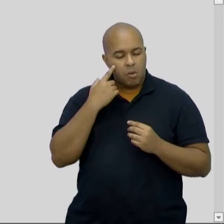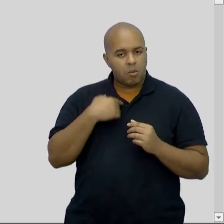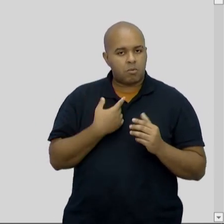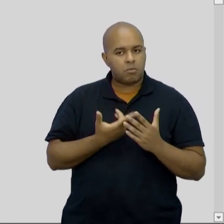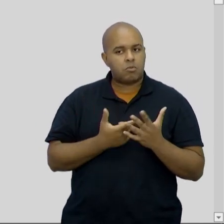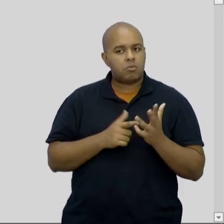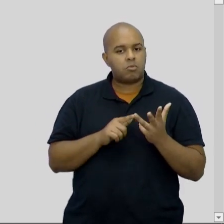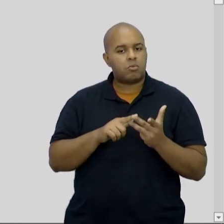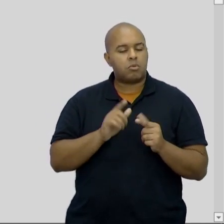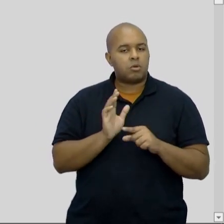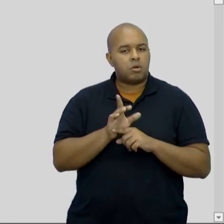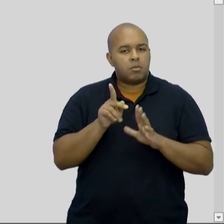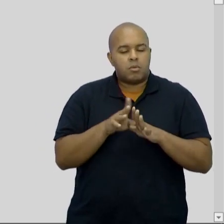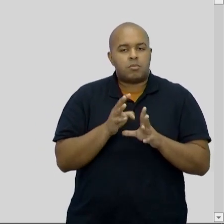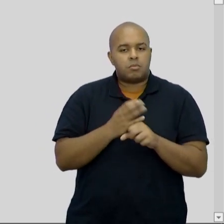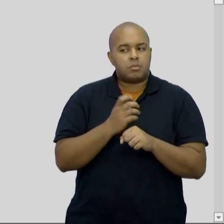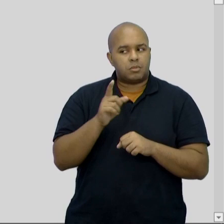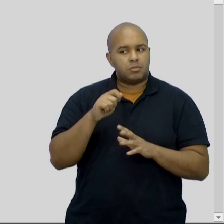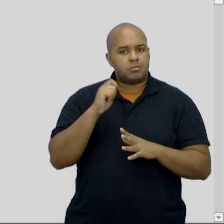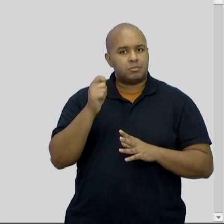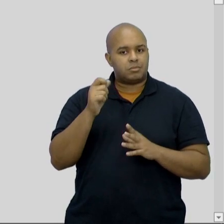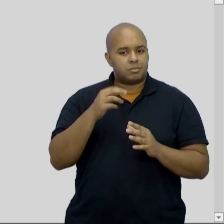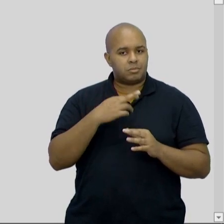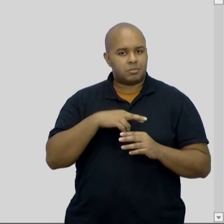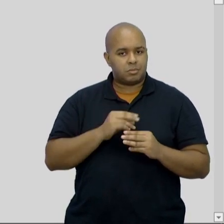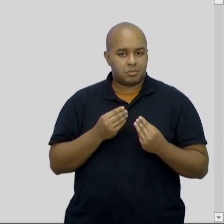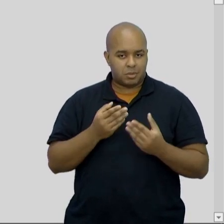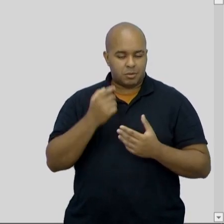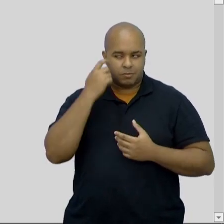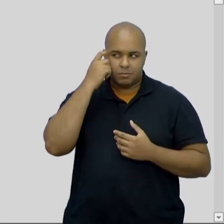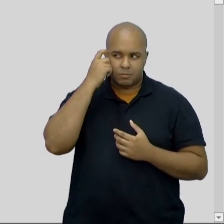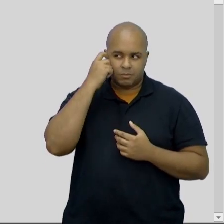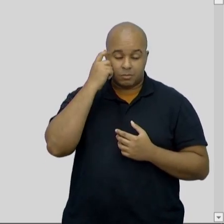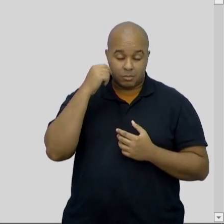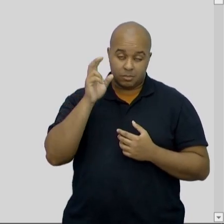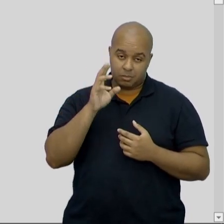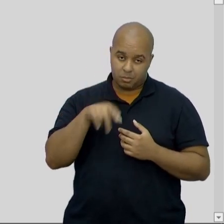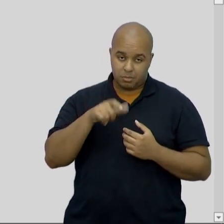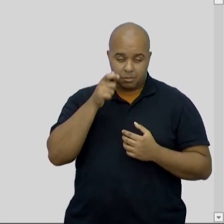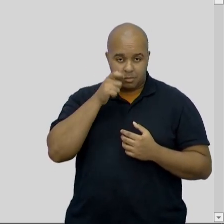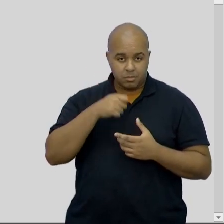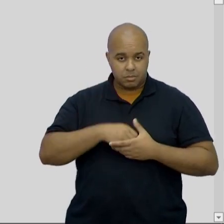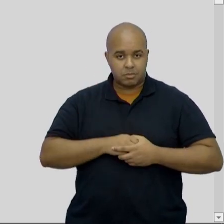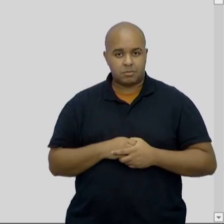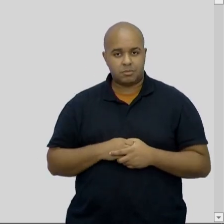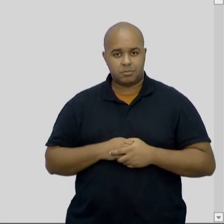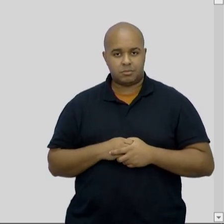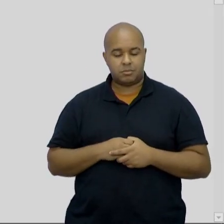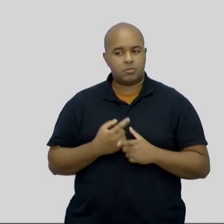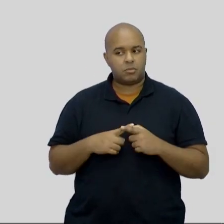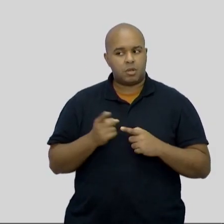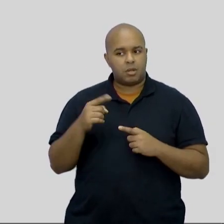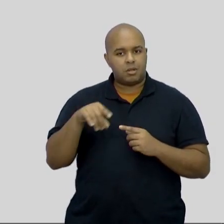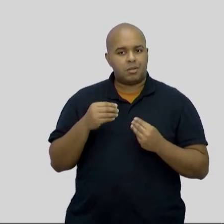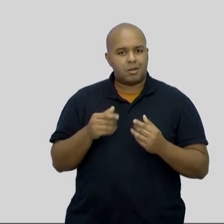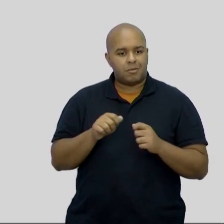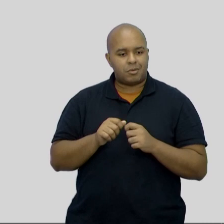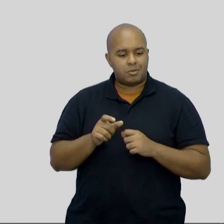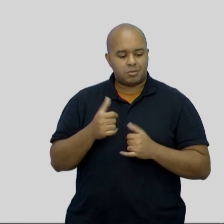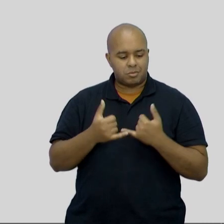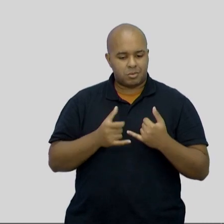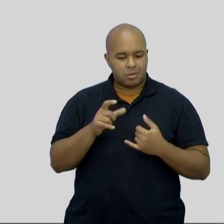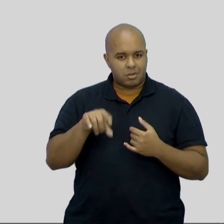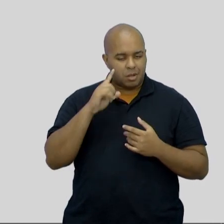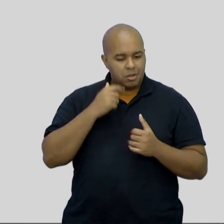o benefício da pontuação que essa carta de religião fornece. Isso aqui é interessante porque vai fazer com que o